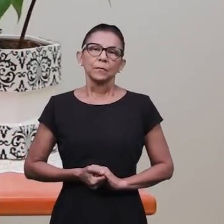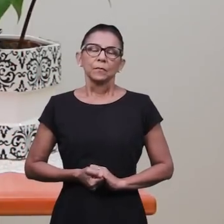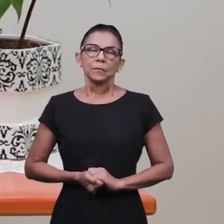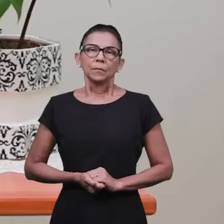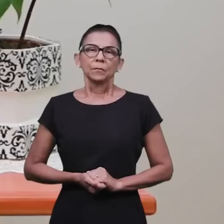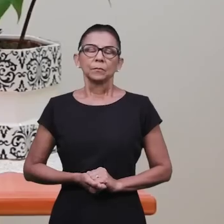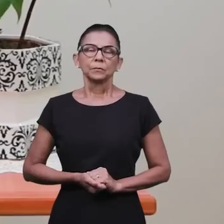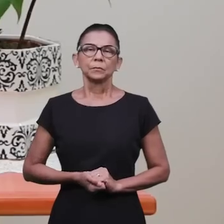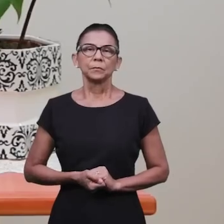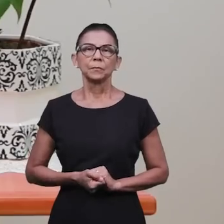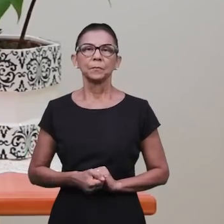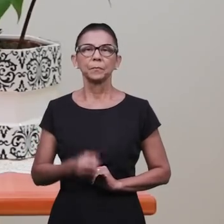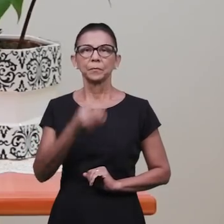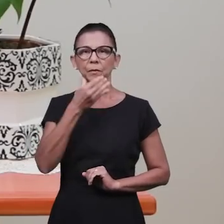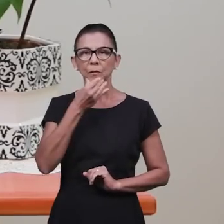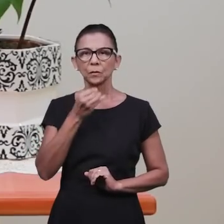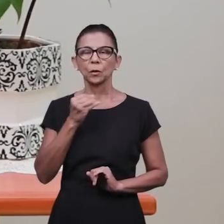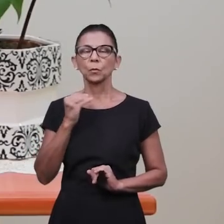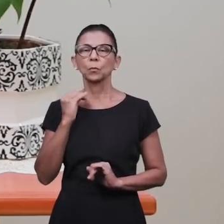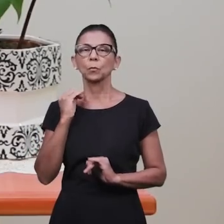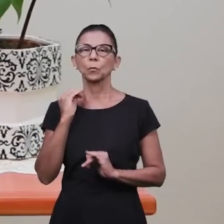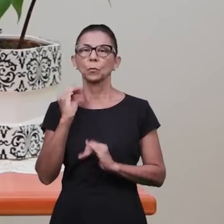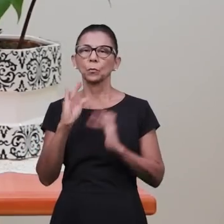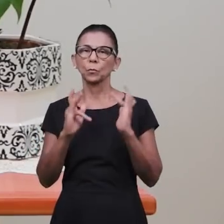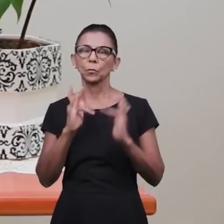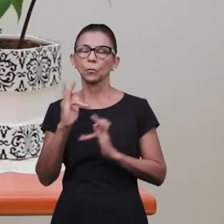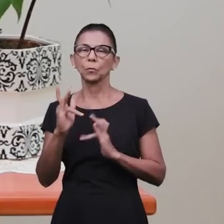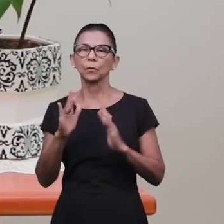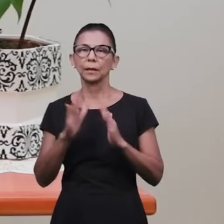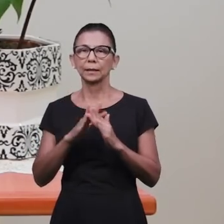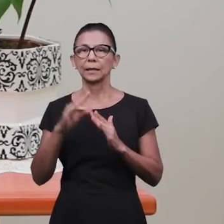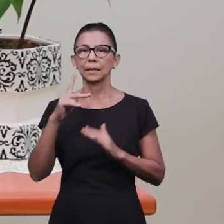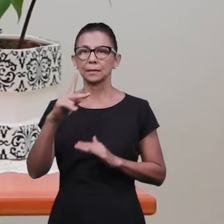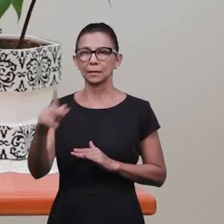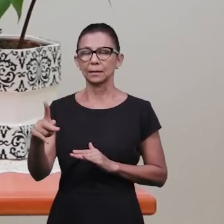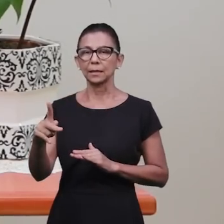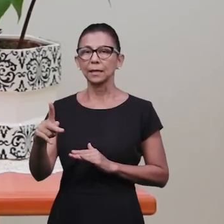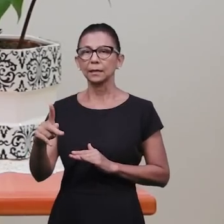que Deus, ele habita, é luz.